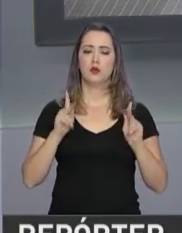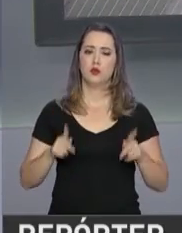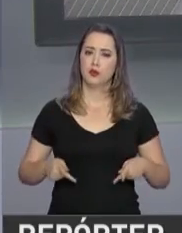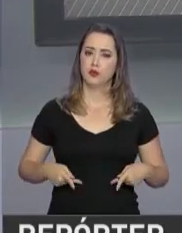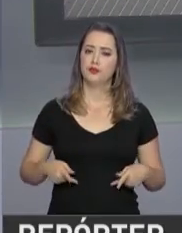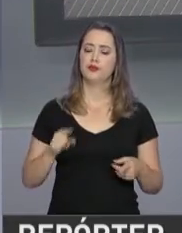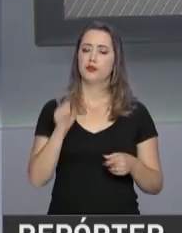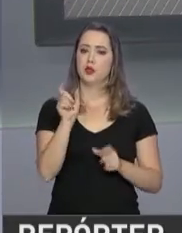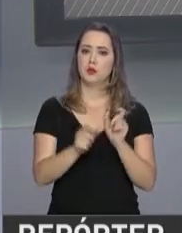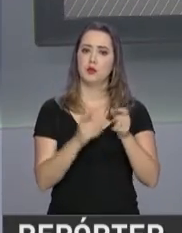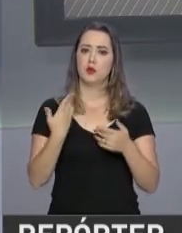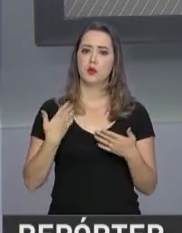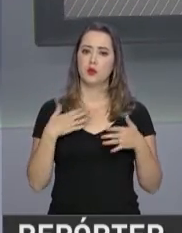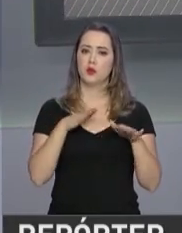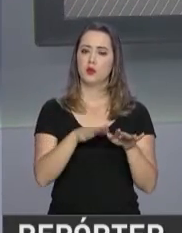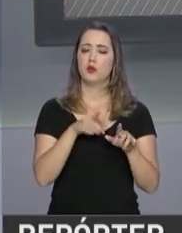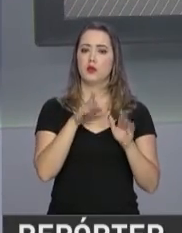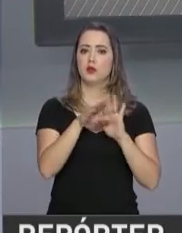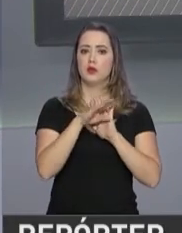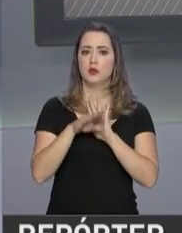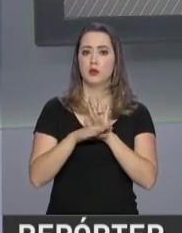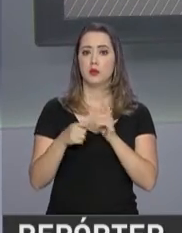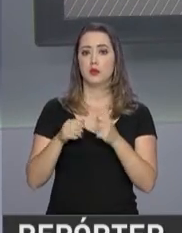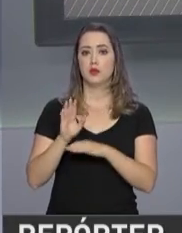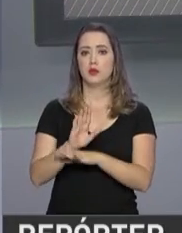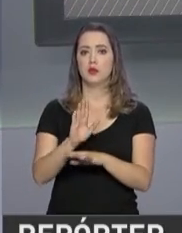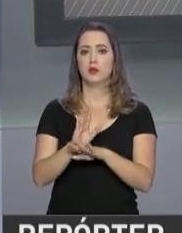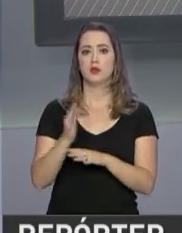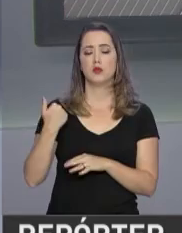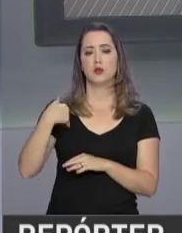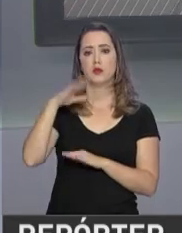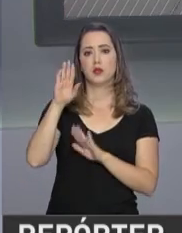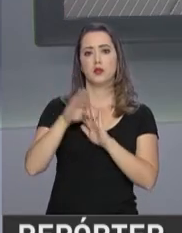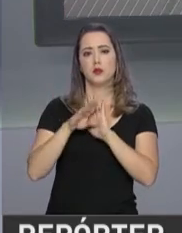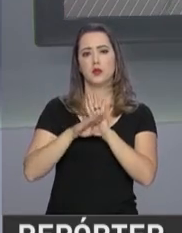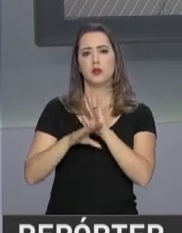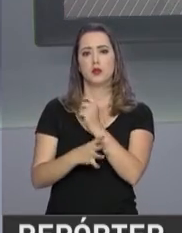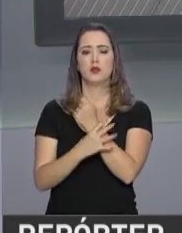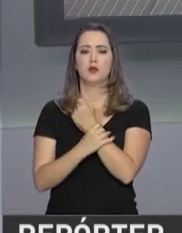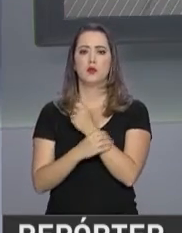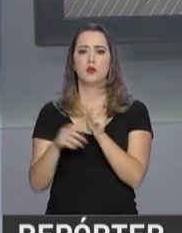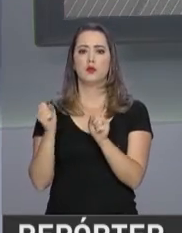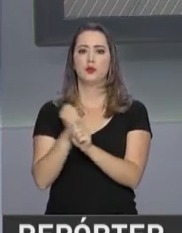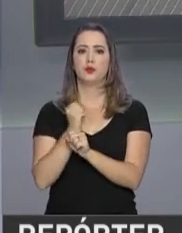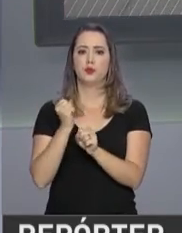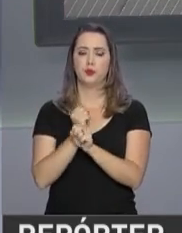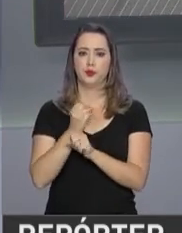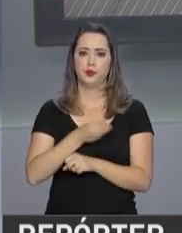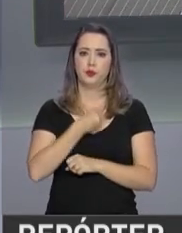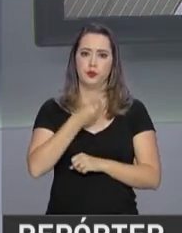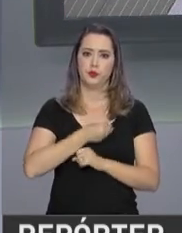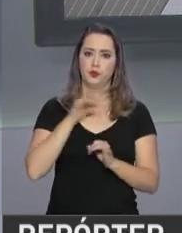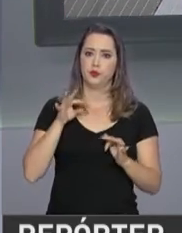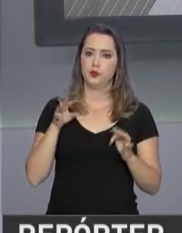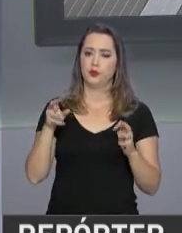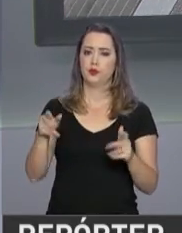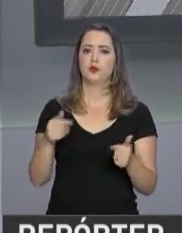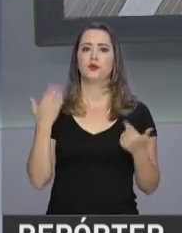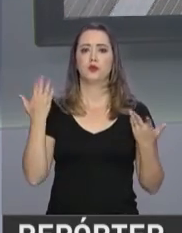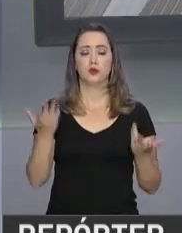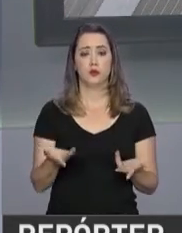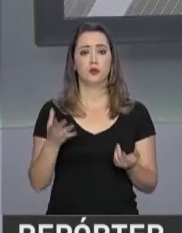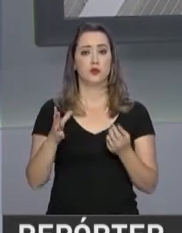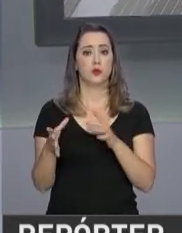incluídas nesses programas precisam de um suporte que vai além das medidas de segurança para reconstruir suas vidas por inteiro